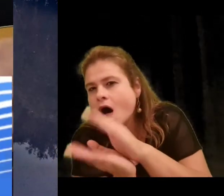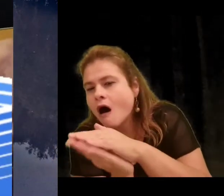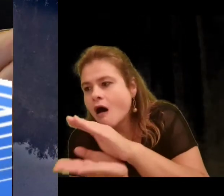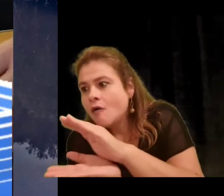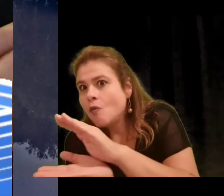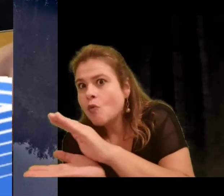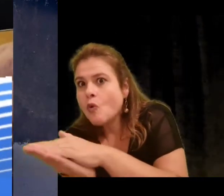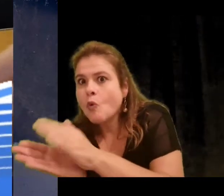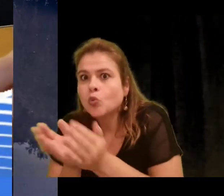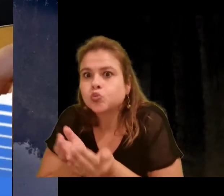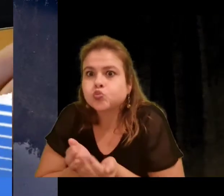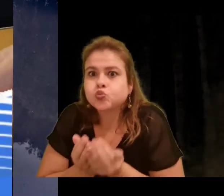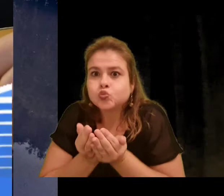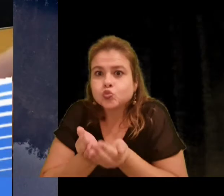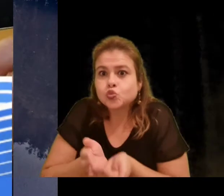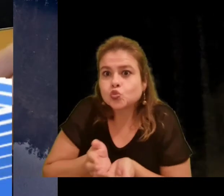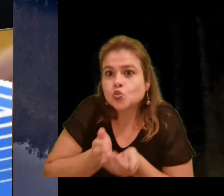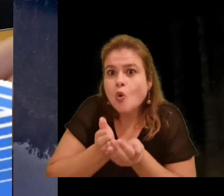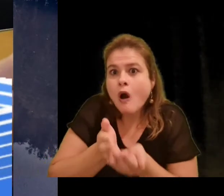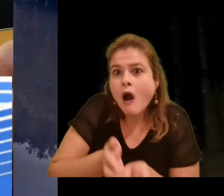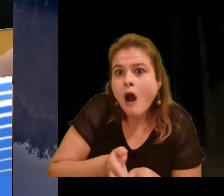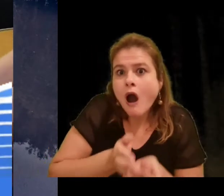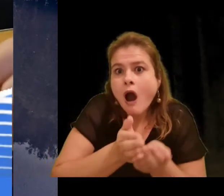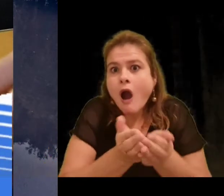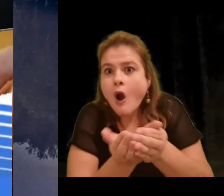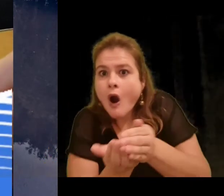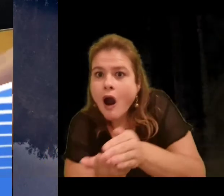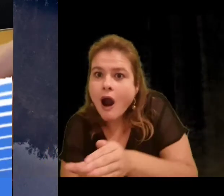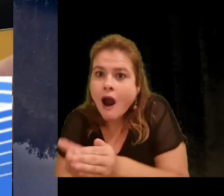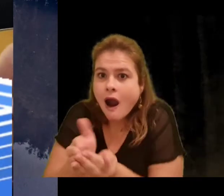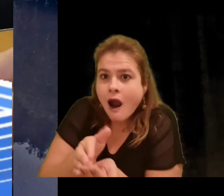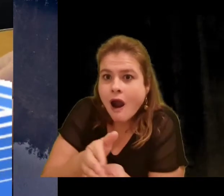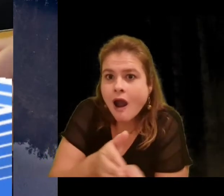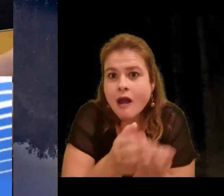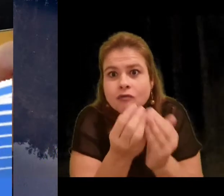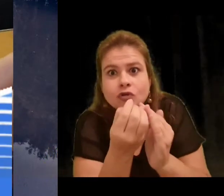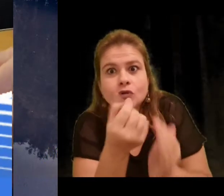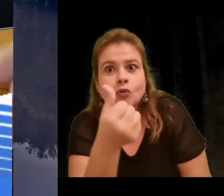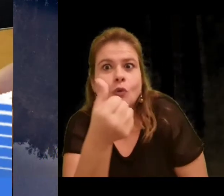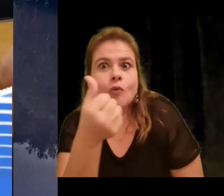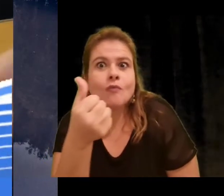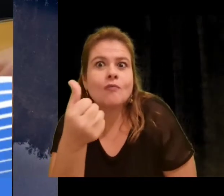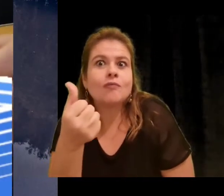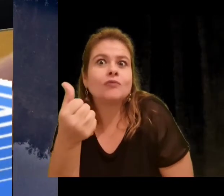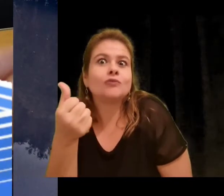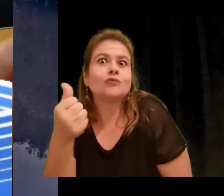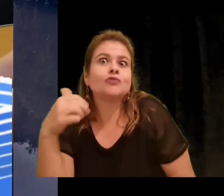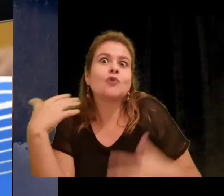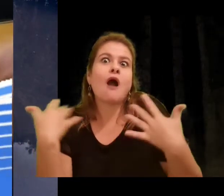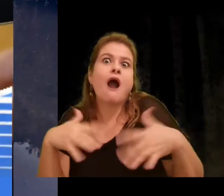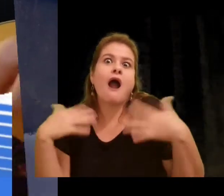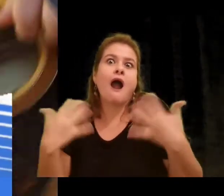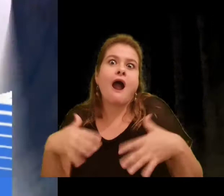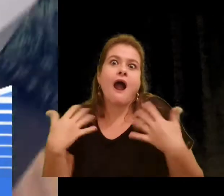aproximou E o lindo bote dos indiozinhos quase, quase virou